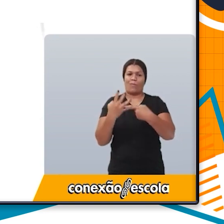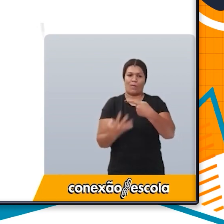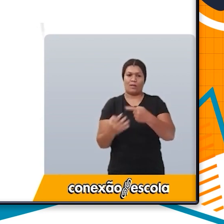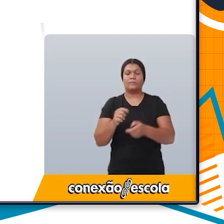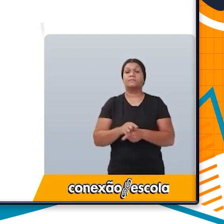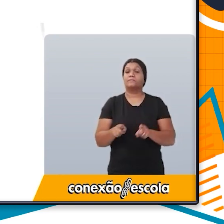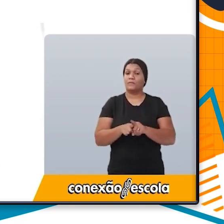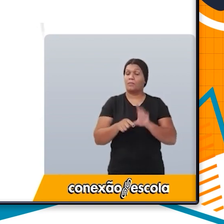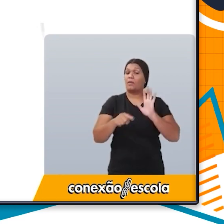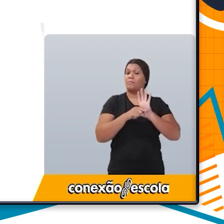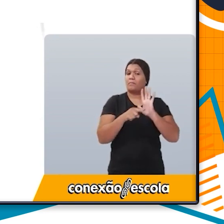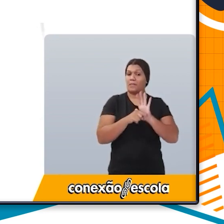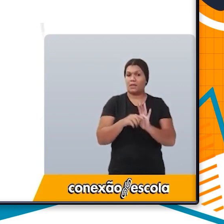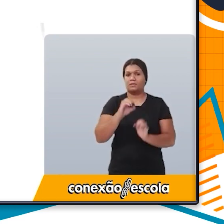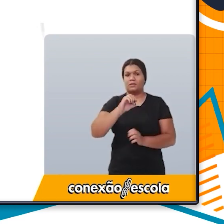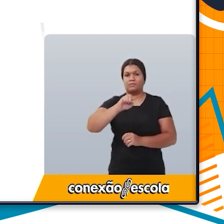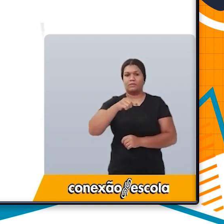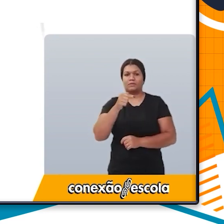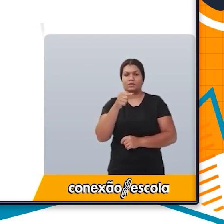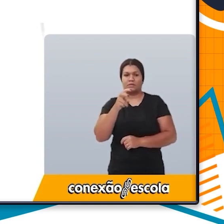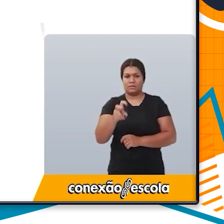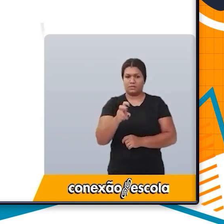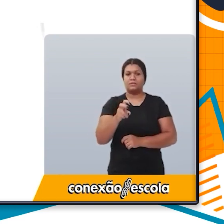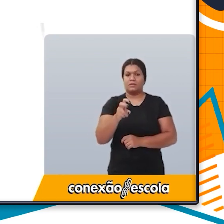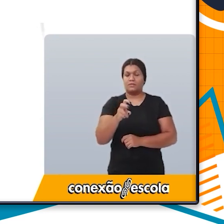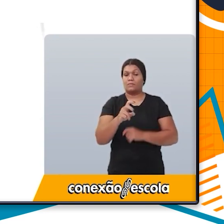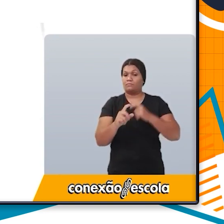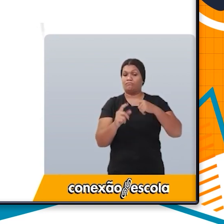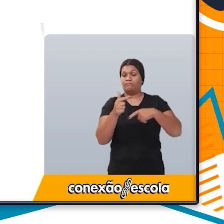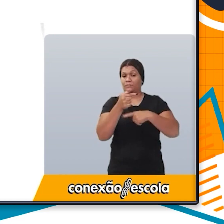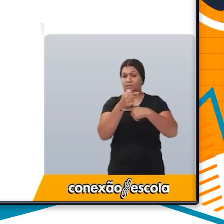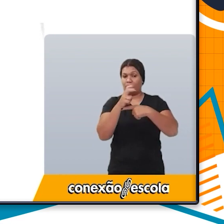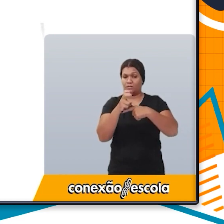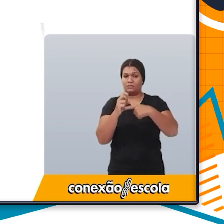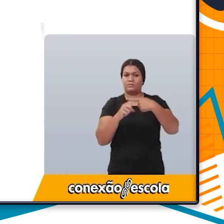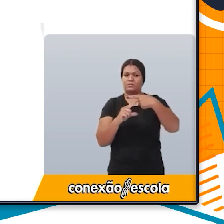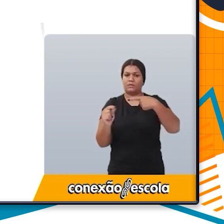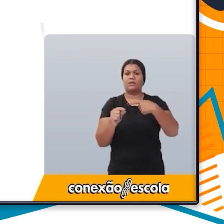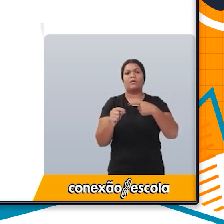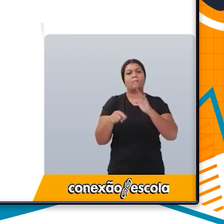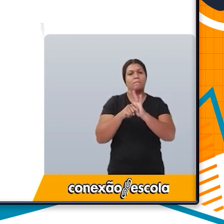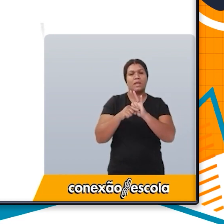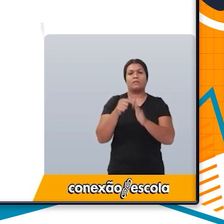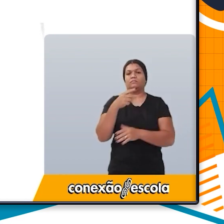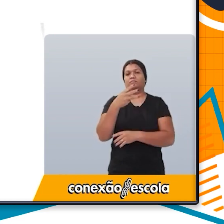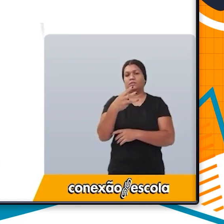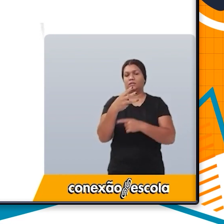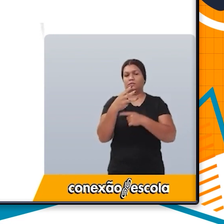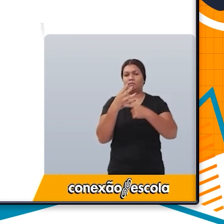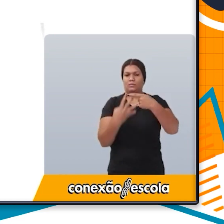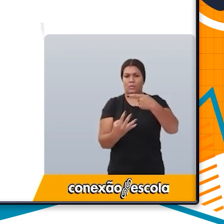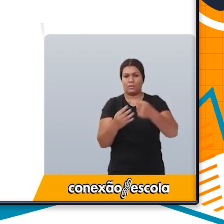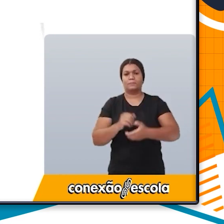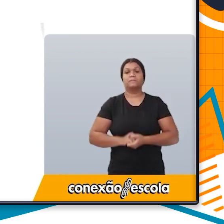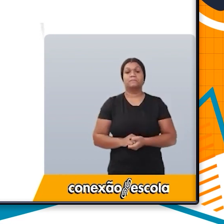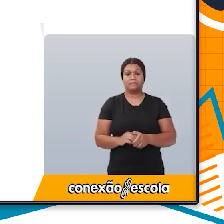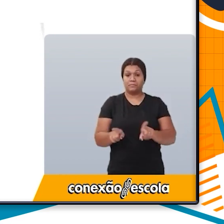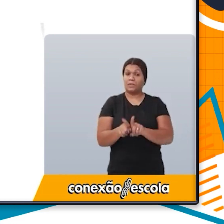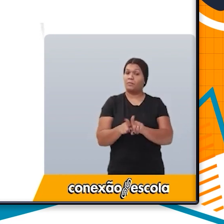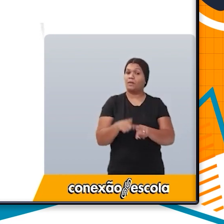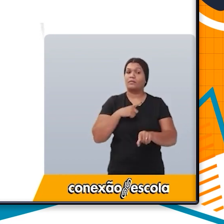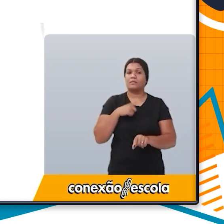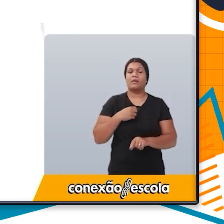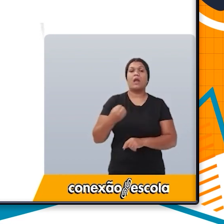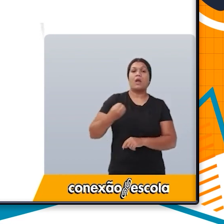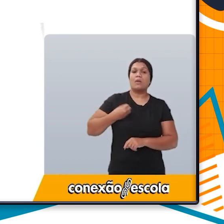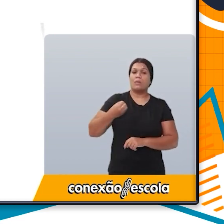75 centésimos, que também pode ser representado como menos 3/4. Também temos